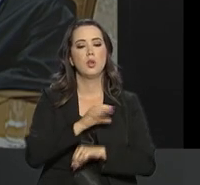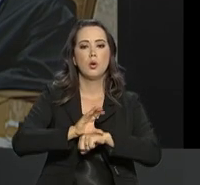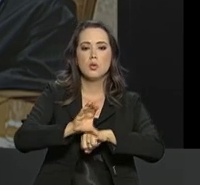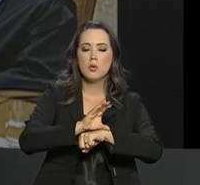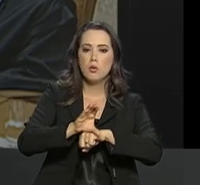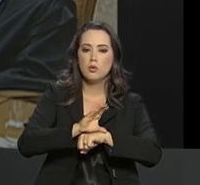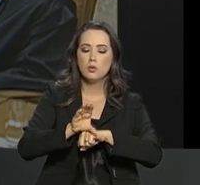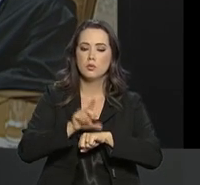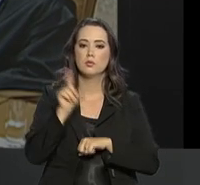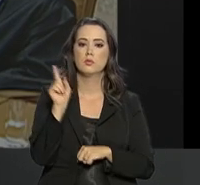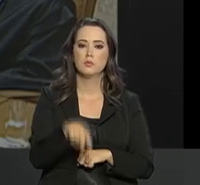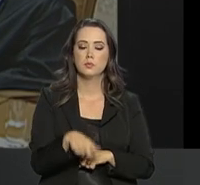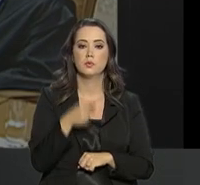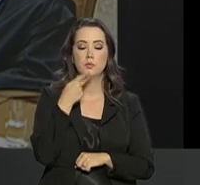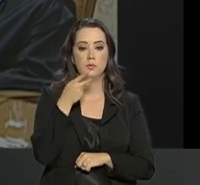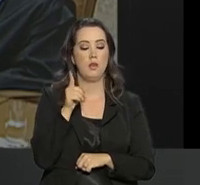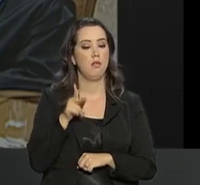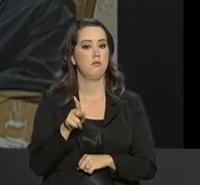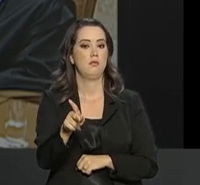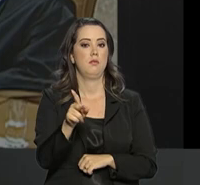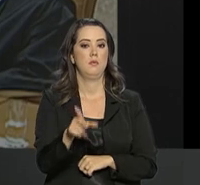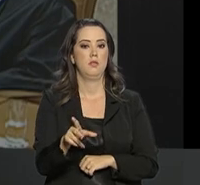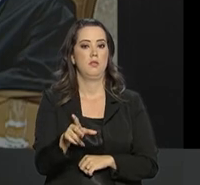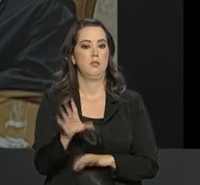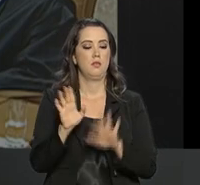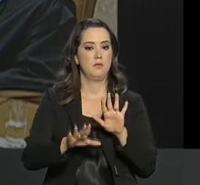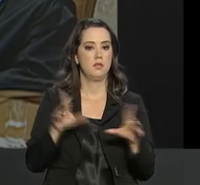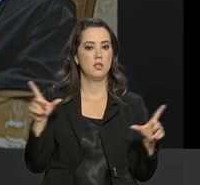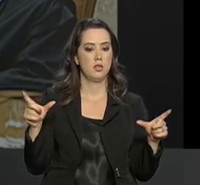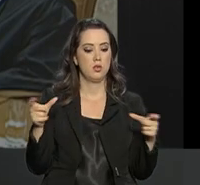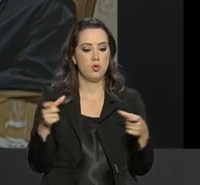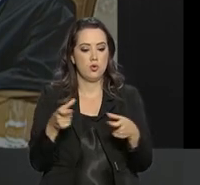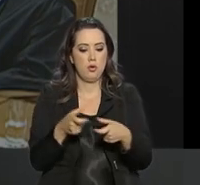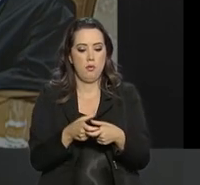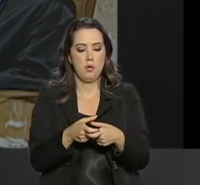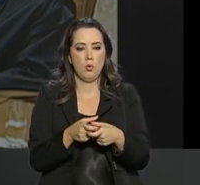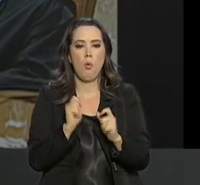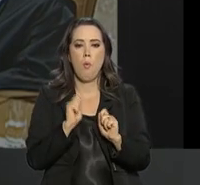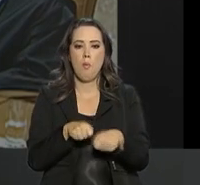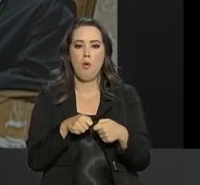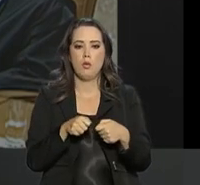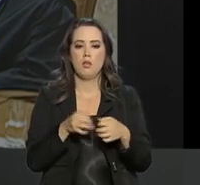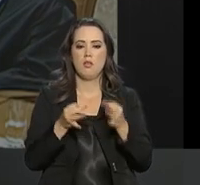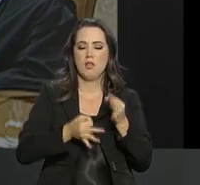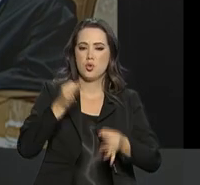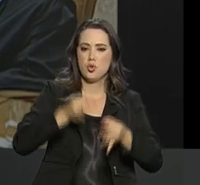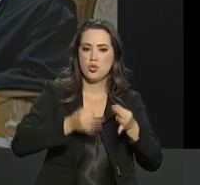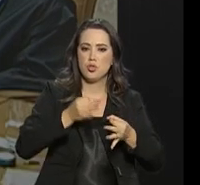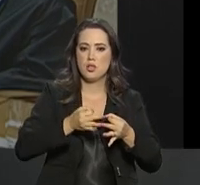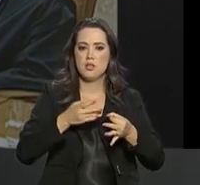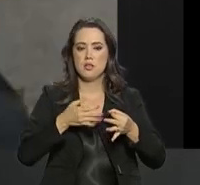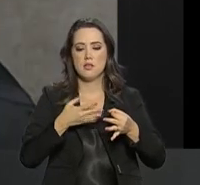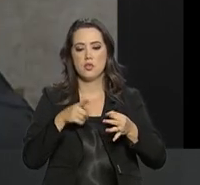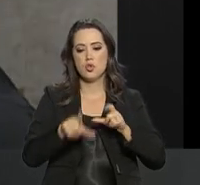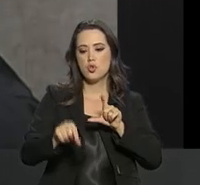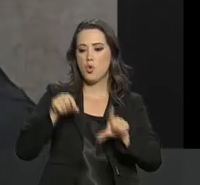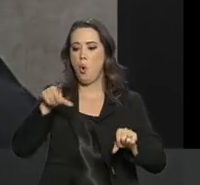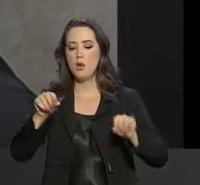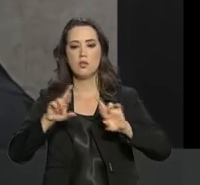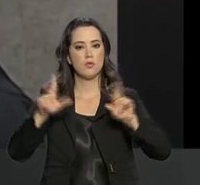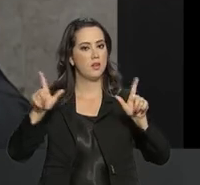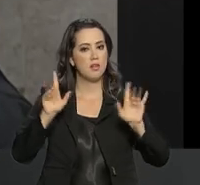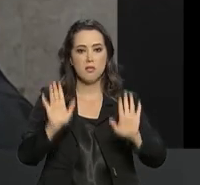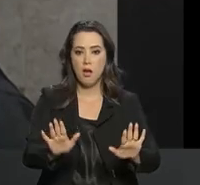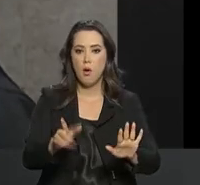Constituição. Digo eu, ela talvez diminua a margem discricionária do Poder Judiciário, da escolha, mas não impede